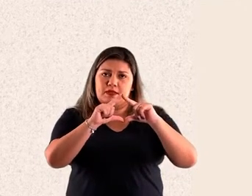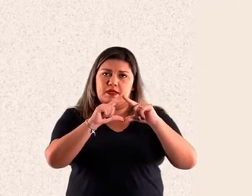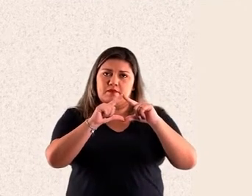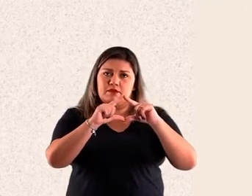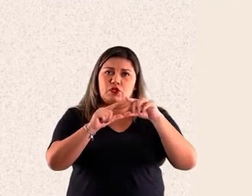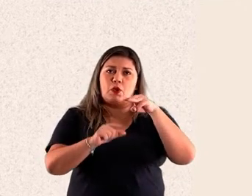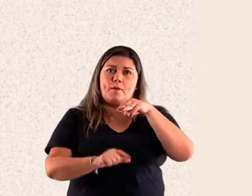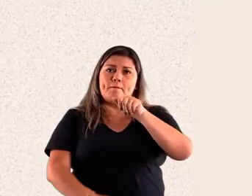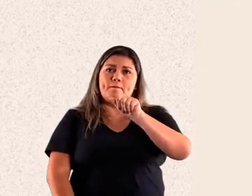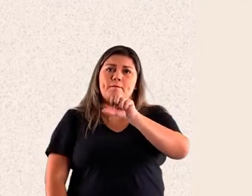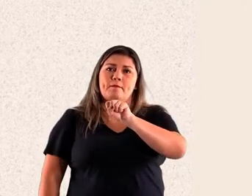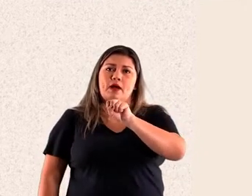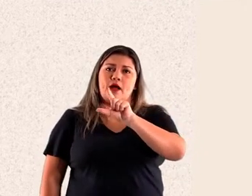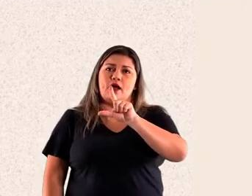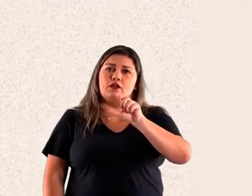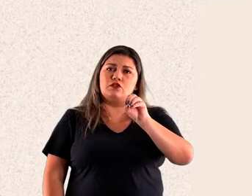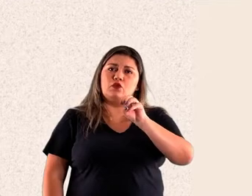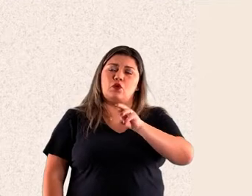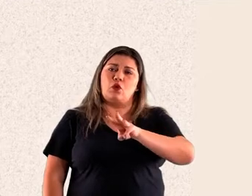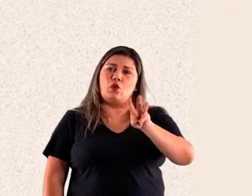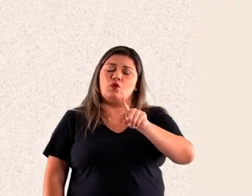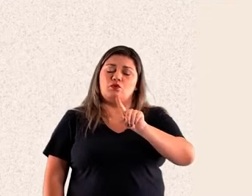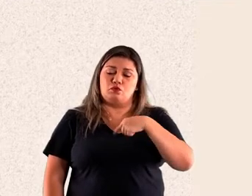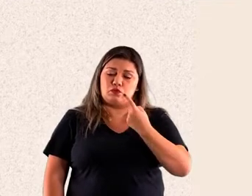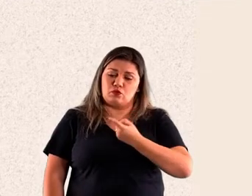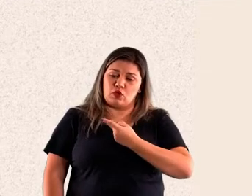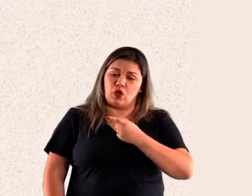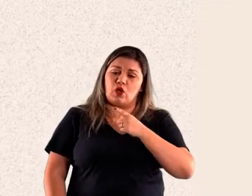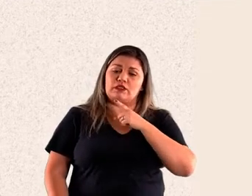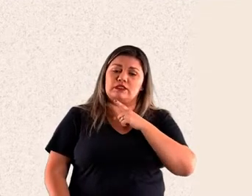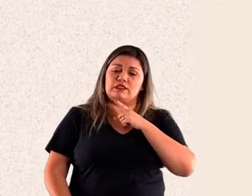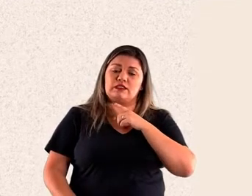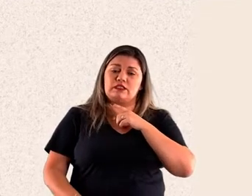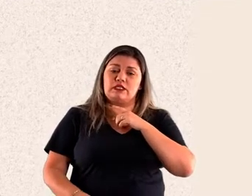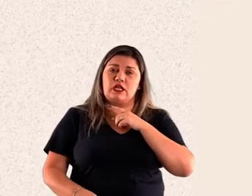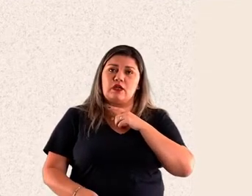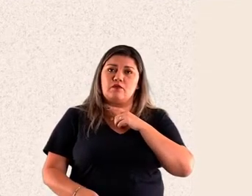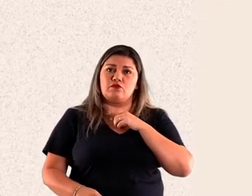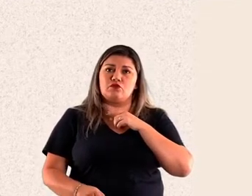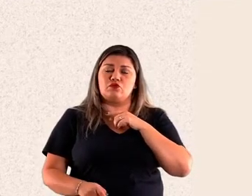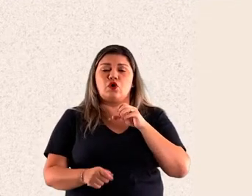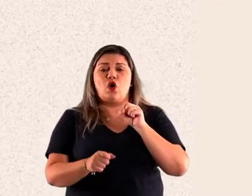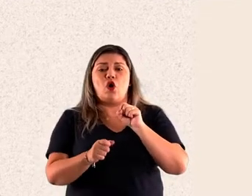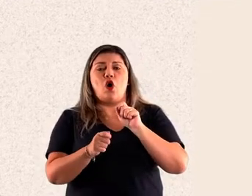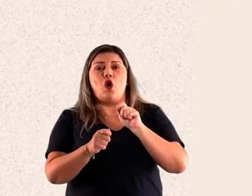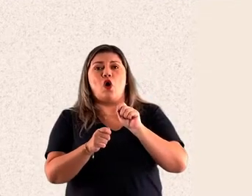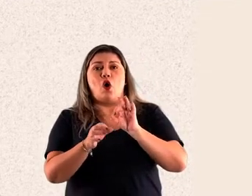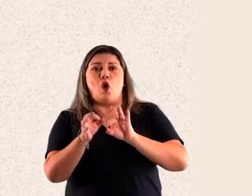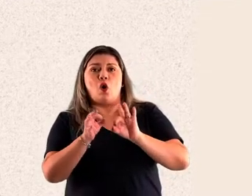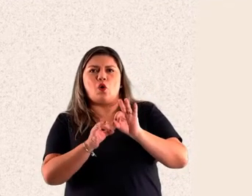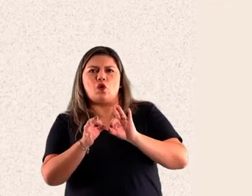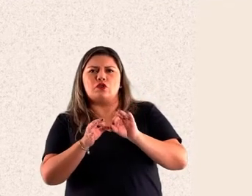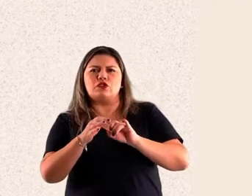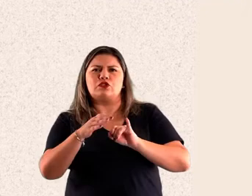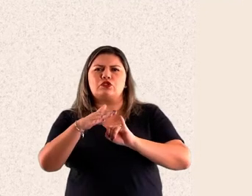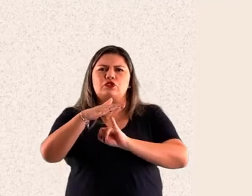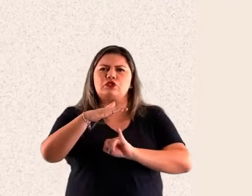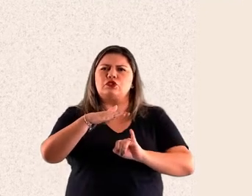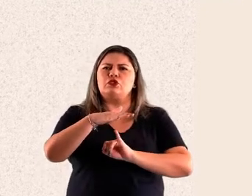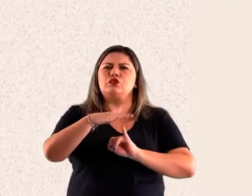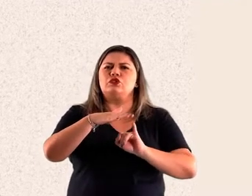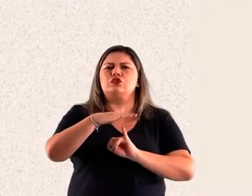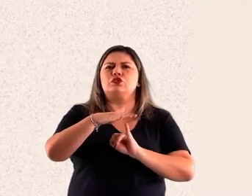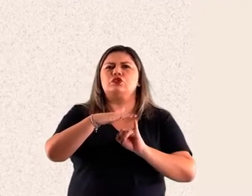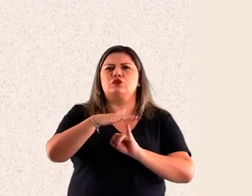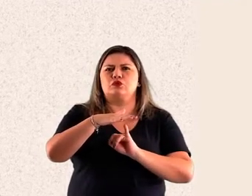nós investimos Principalmente as organizações talvez não tanto As instituições públicas que a gente não